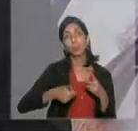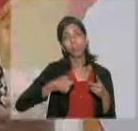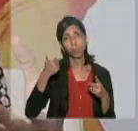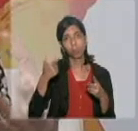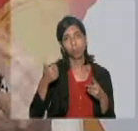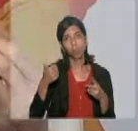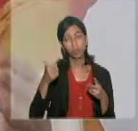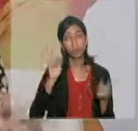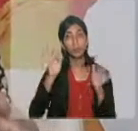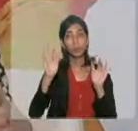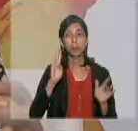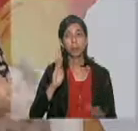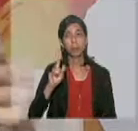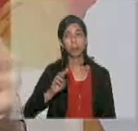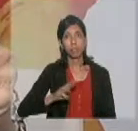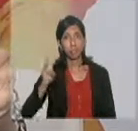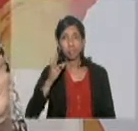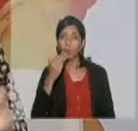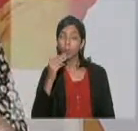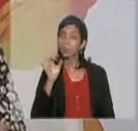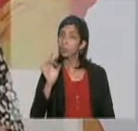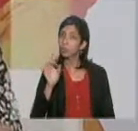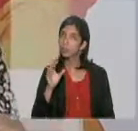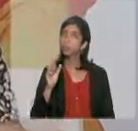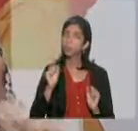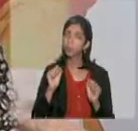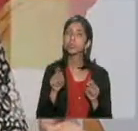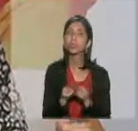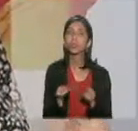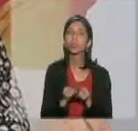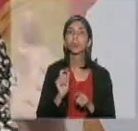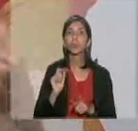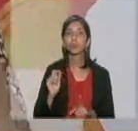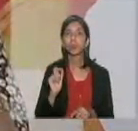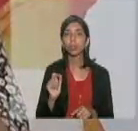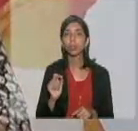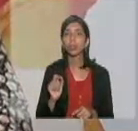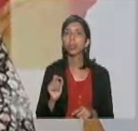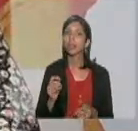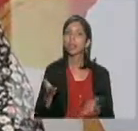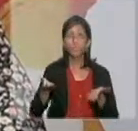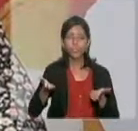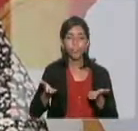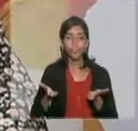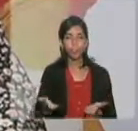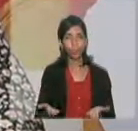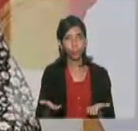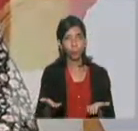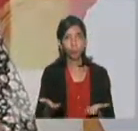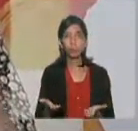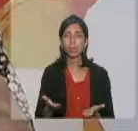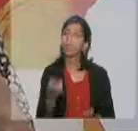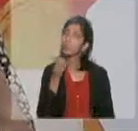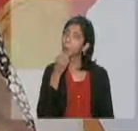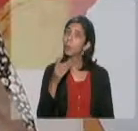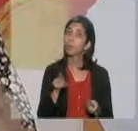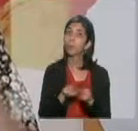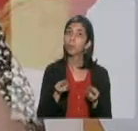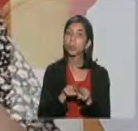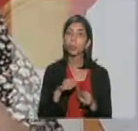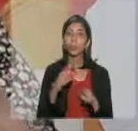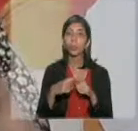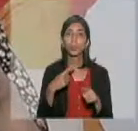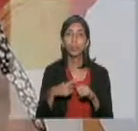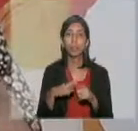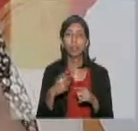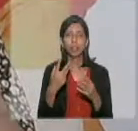maneiras. Pensando no BLW, que a criança vai comer sozinha, a gente pode ainda fazer o cozimento no forno, que é até bom porque você